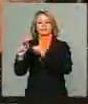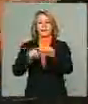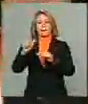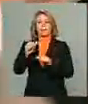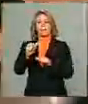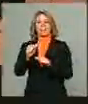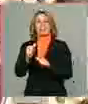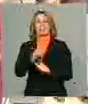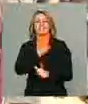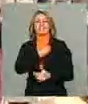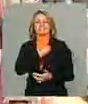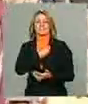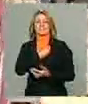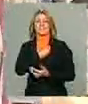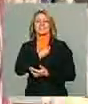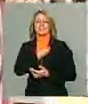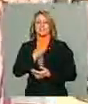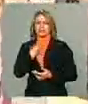vida de